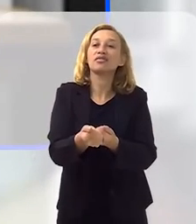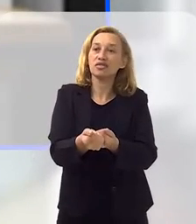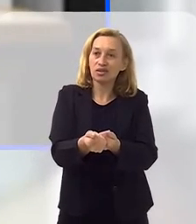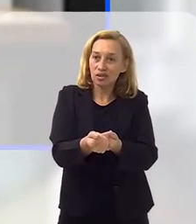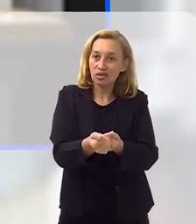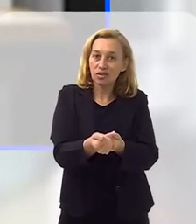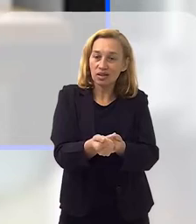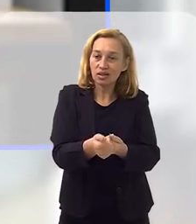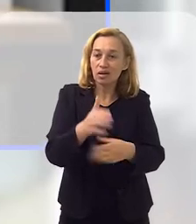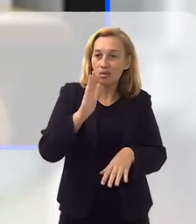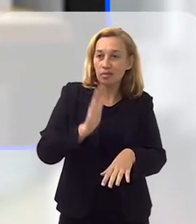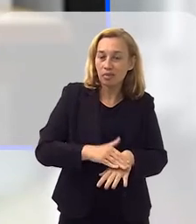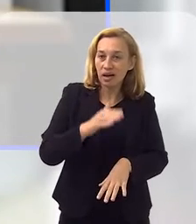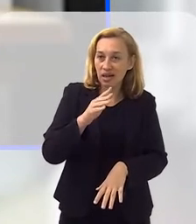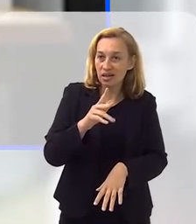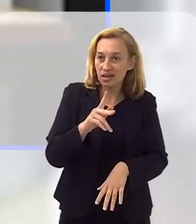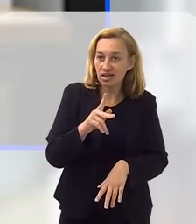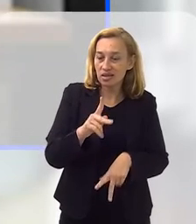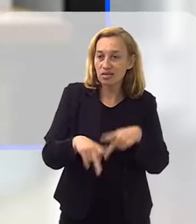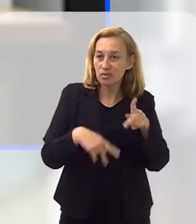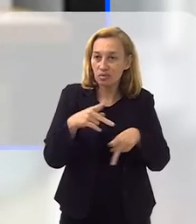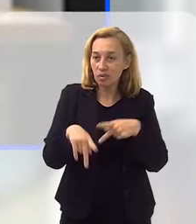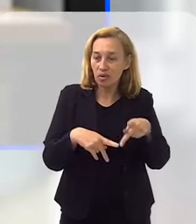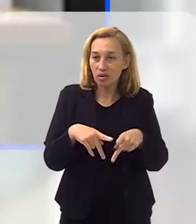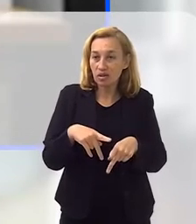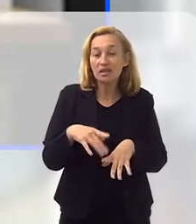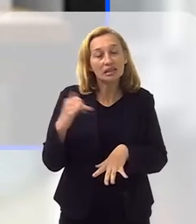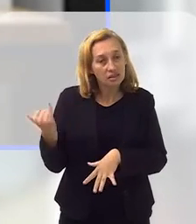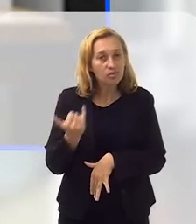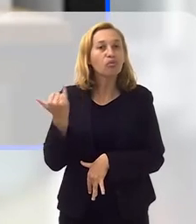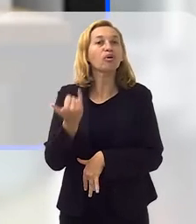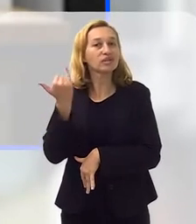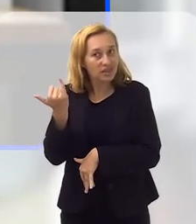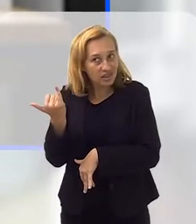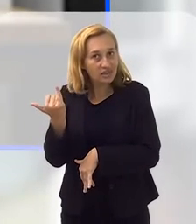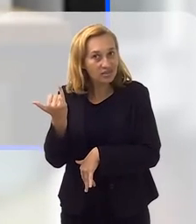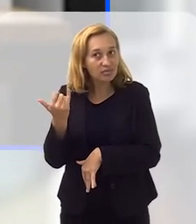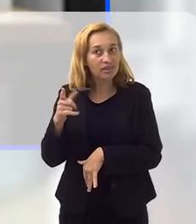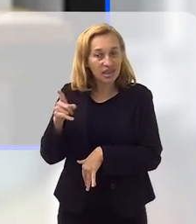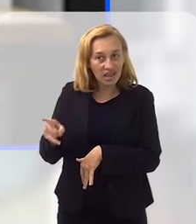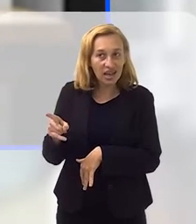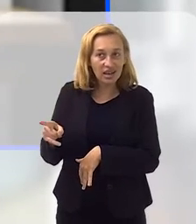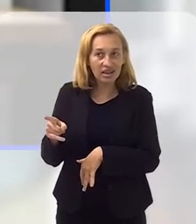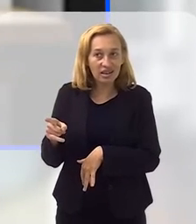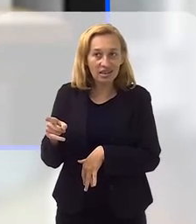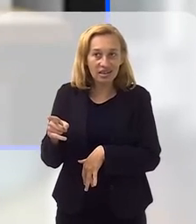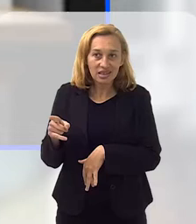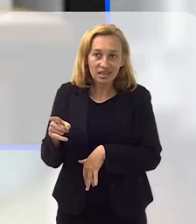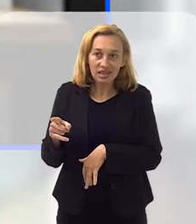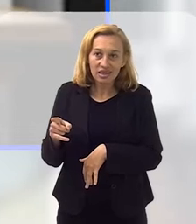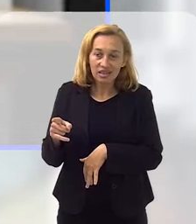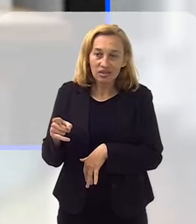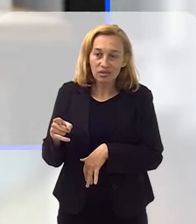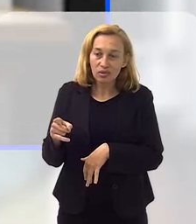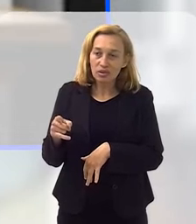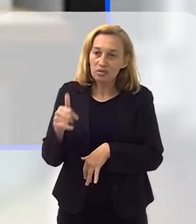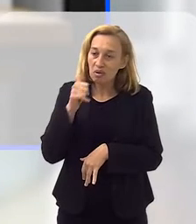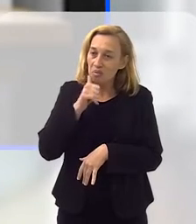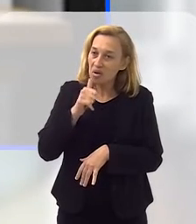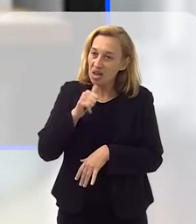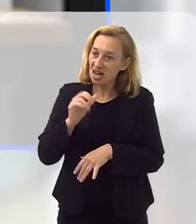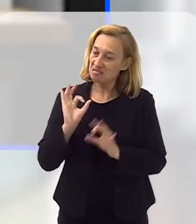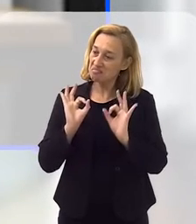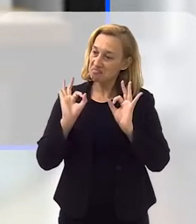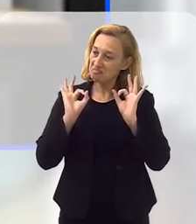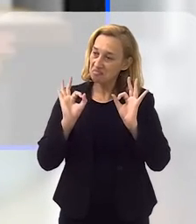fantásticas, mais populares, mas não menos importantes, para que ela se tornasse uma